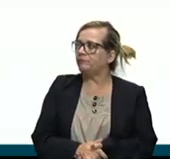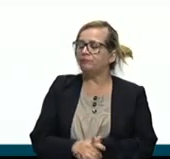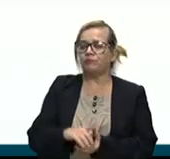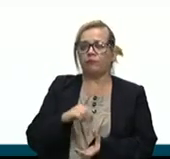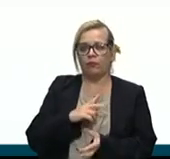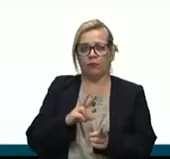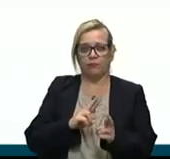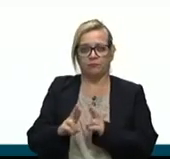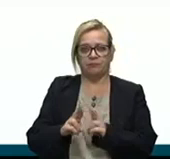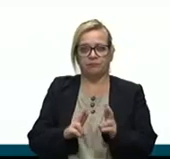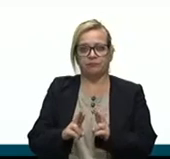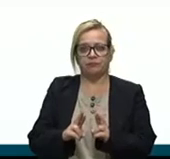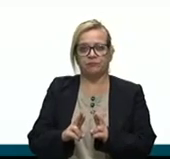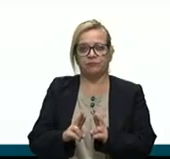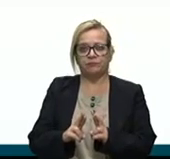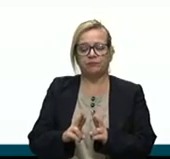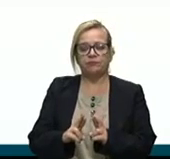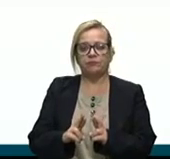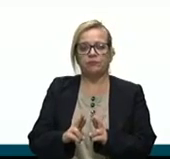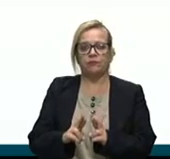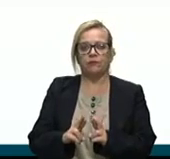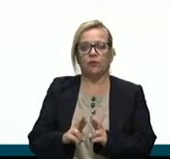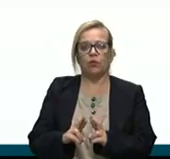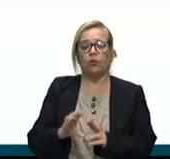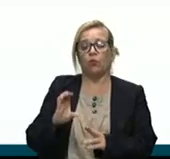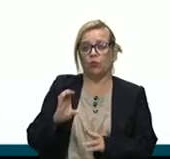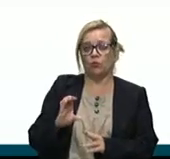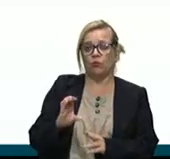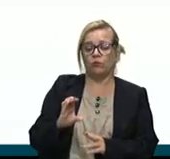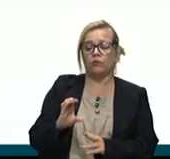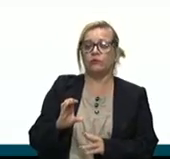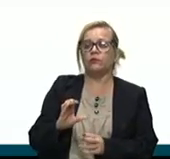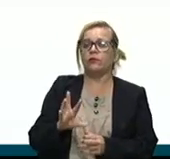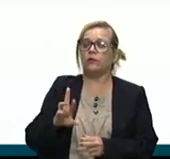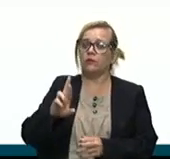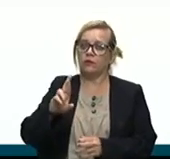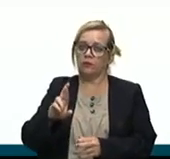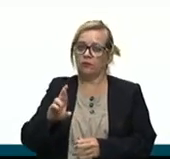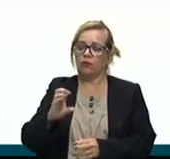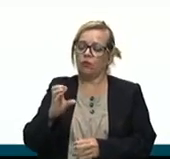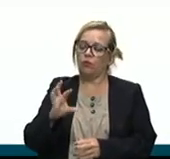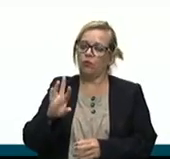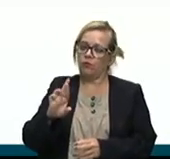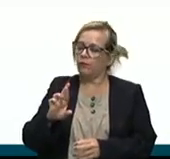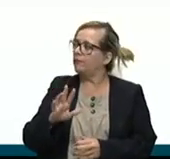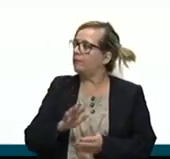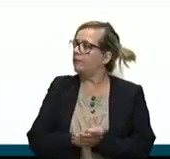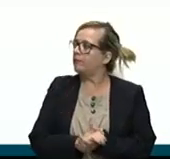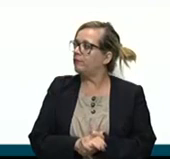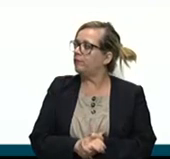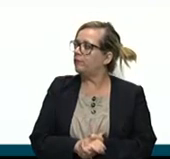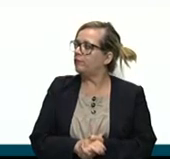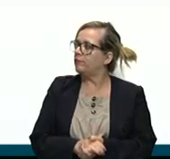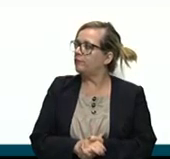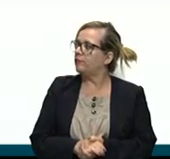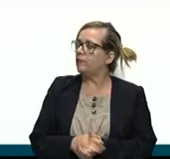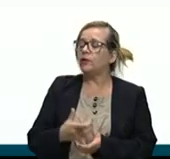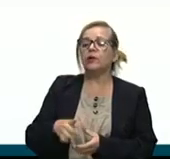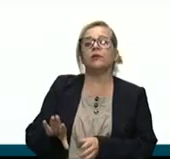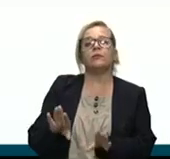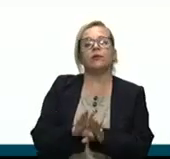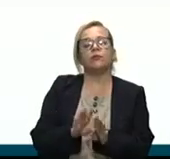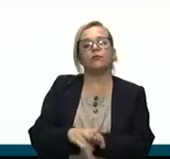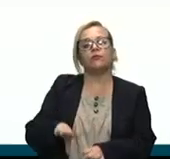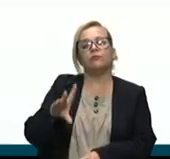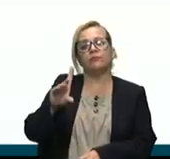Existe uma relação estreita entre o coeficiente de correlação, R, e o coeficiente de